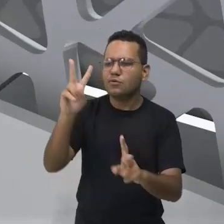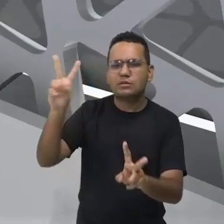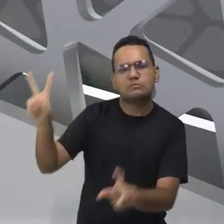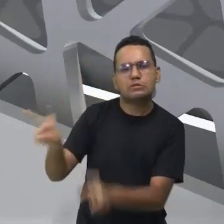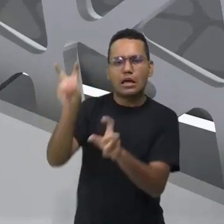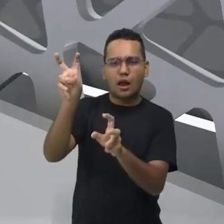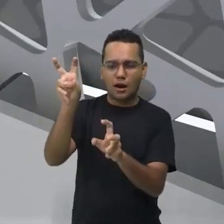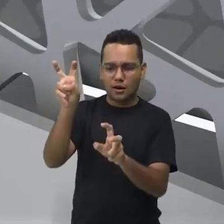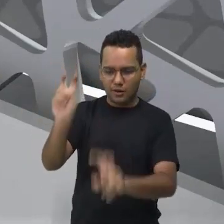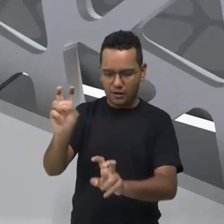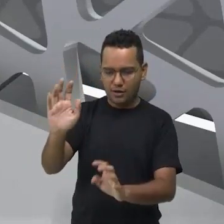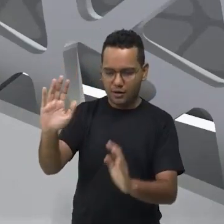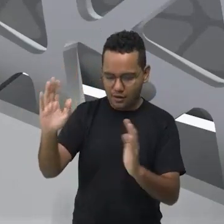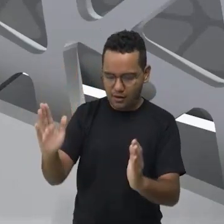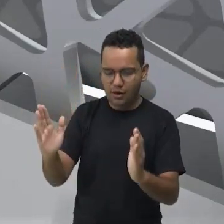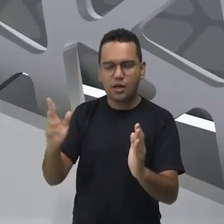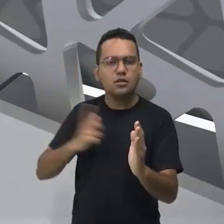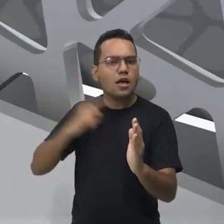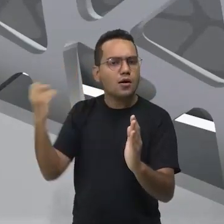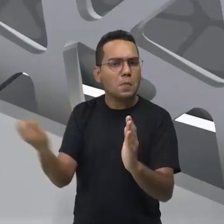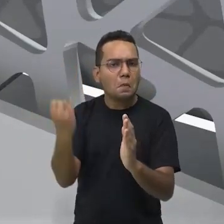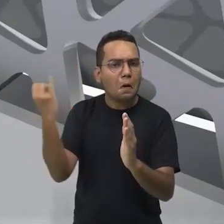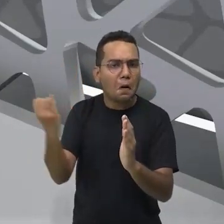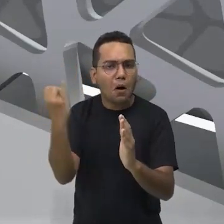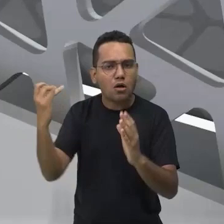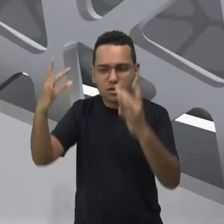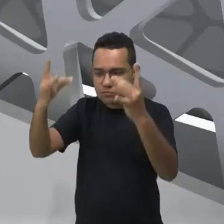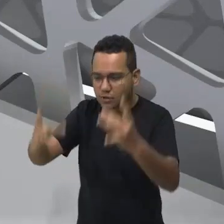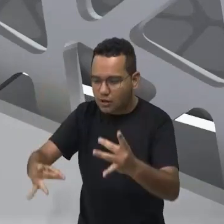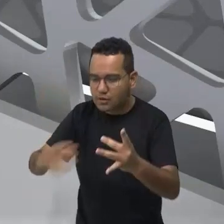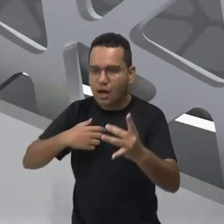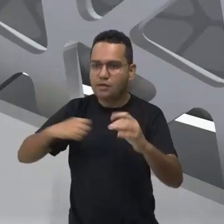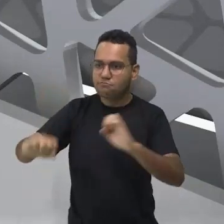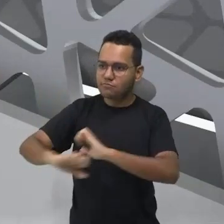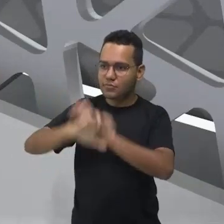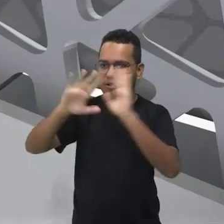informações importantes que já apareceram no resumo que nós lemos